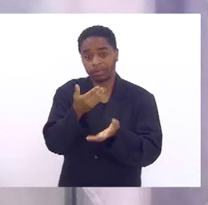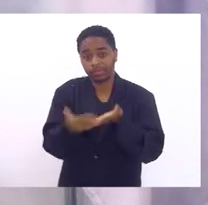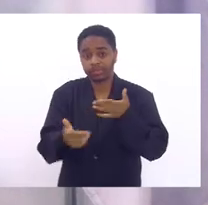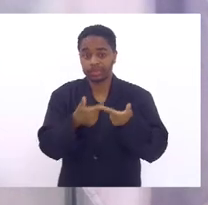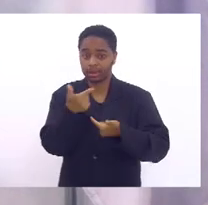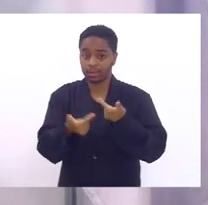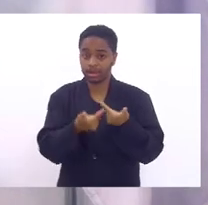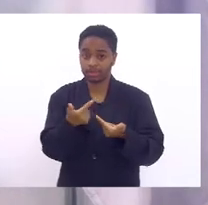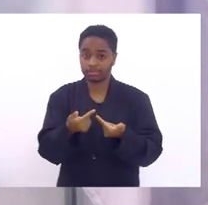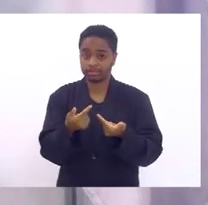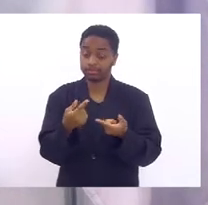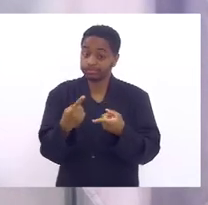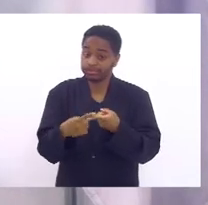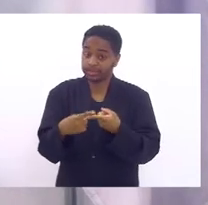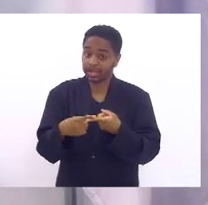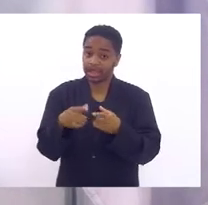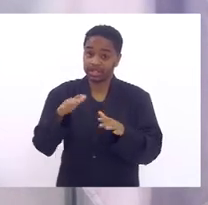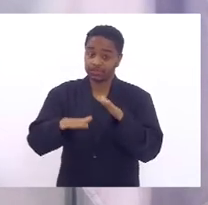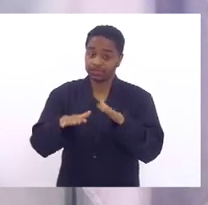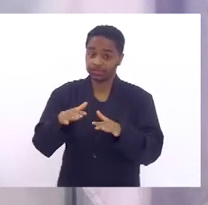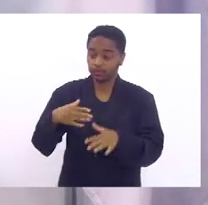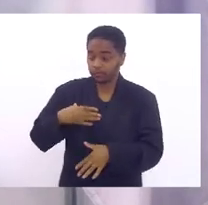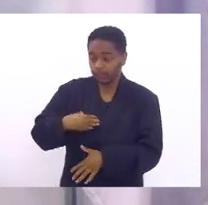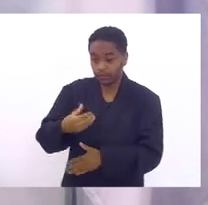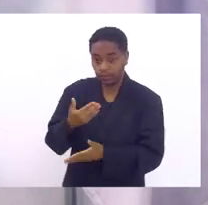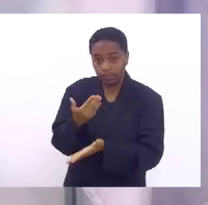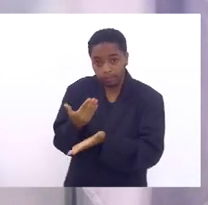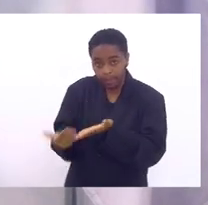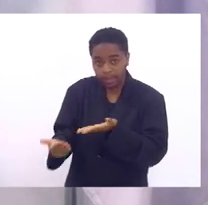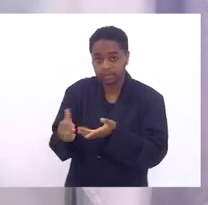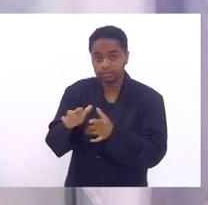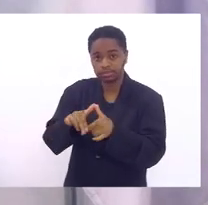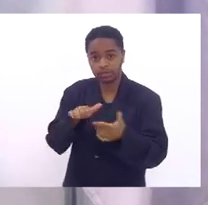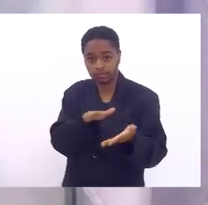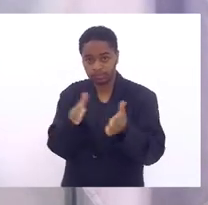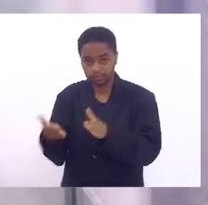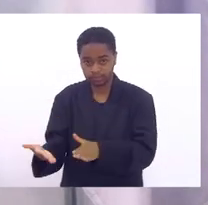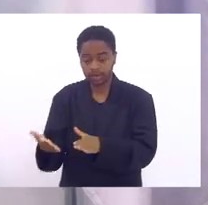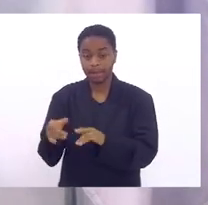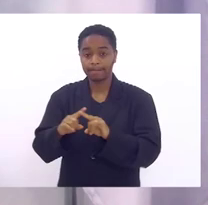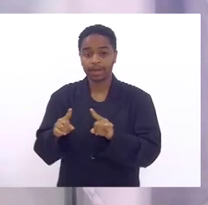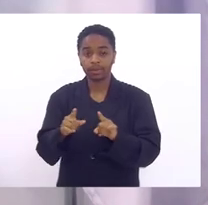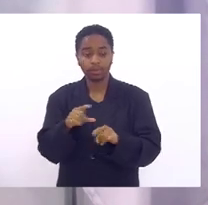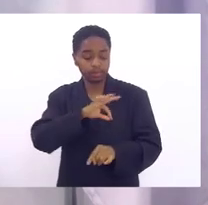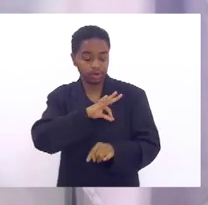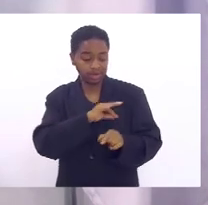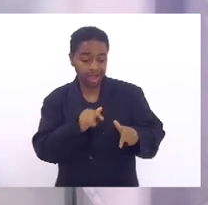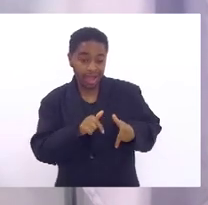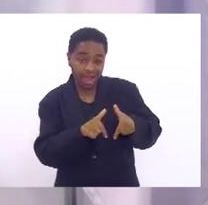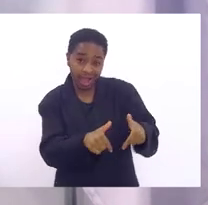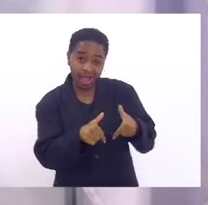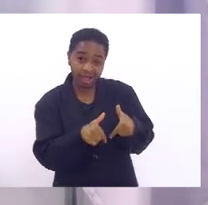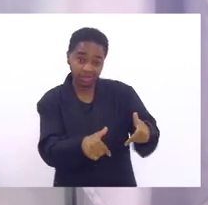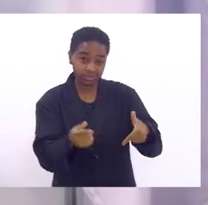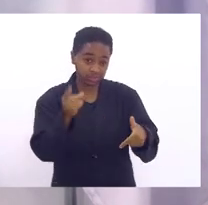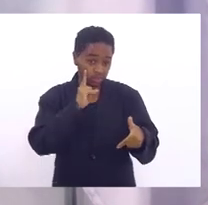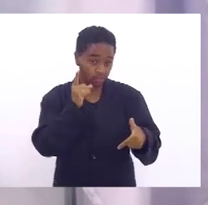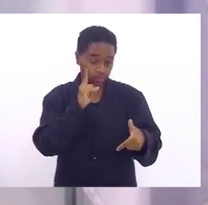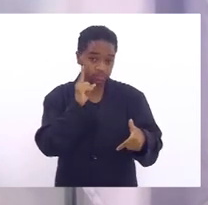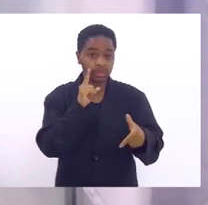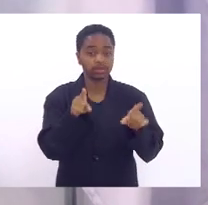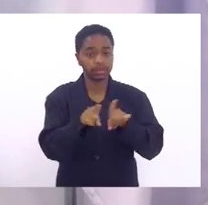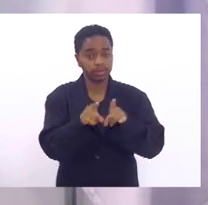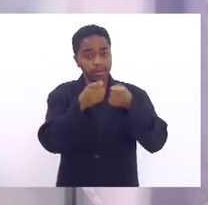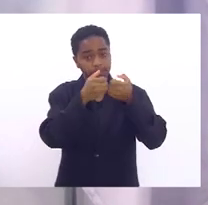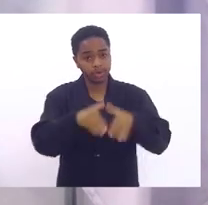perde o filho ou a filha numa situação extremamente delicada as ações policiais cotidianas que